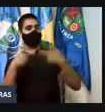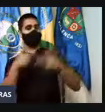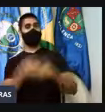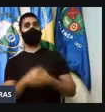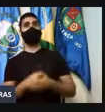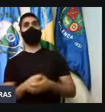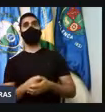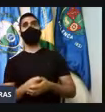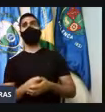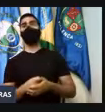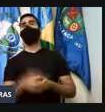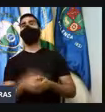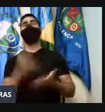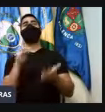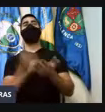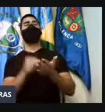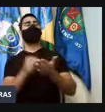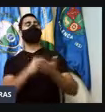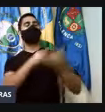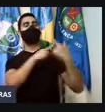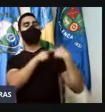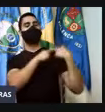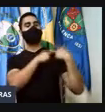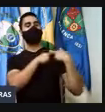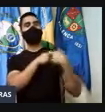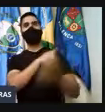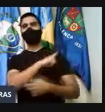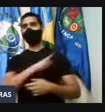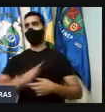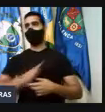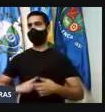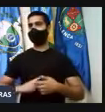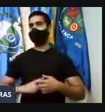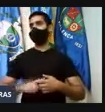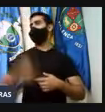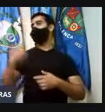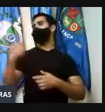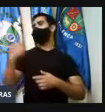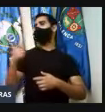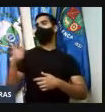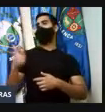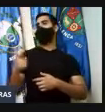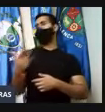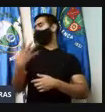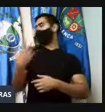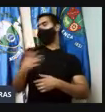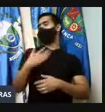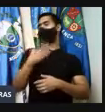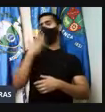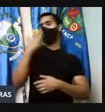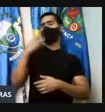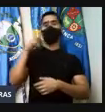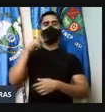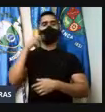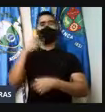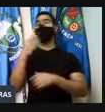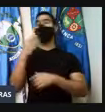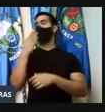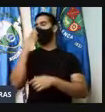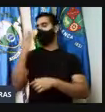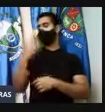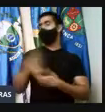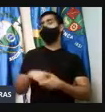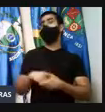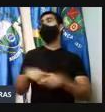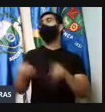da irresponsabilidade do governo de não ter atendido uma vereadora que pediu e é